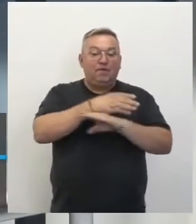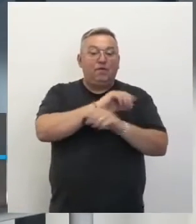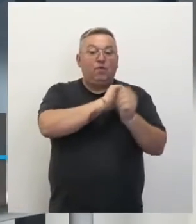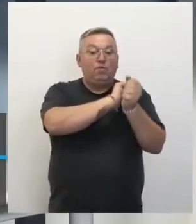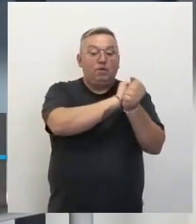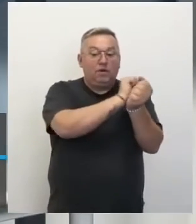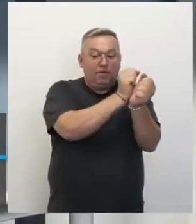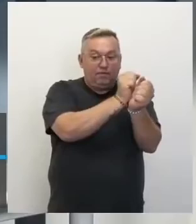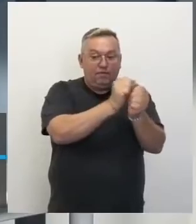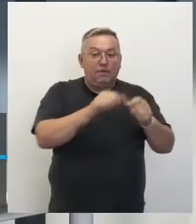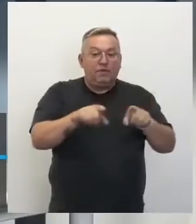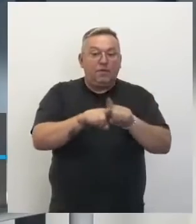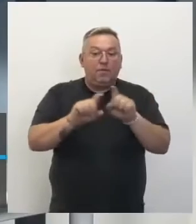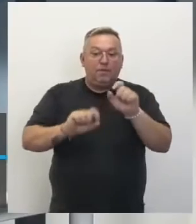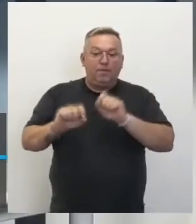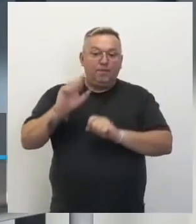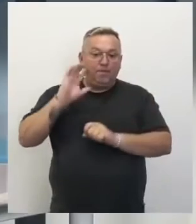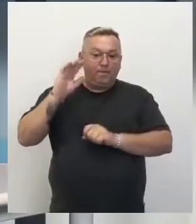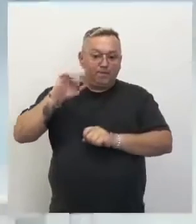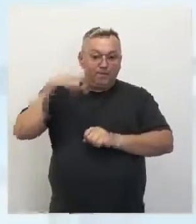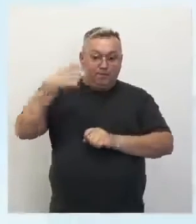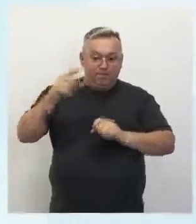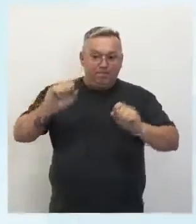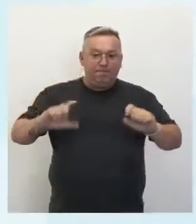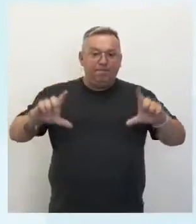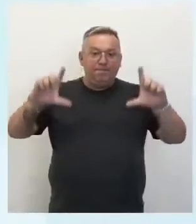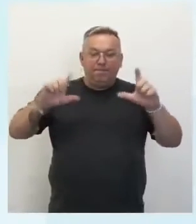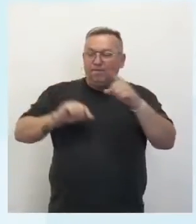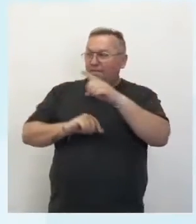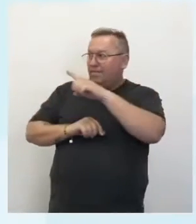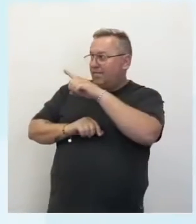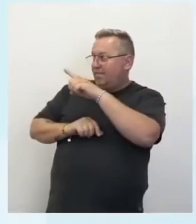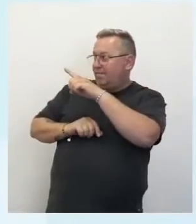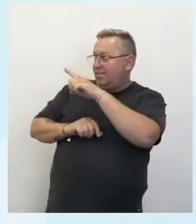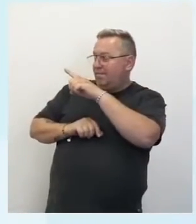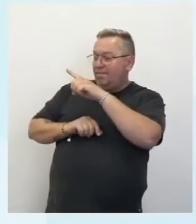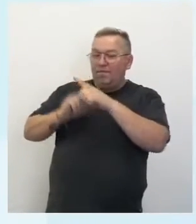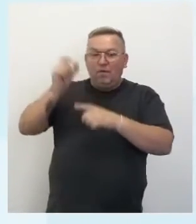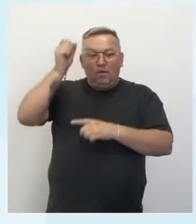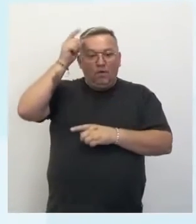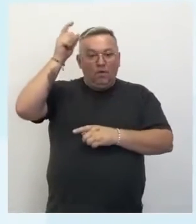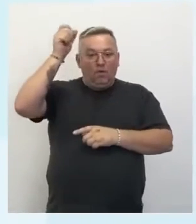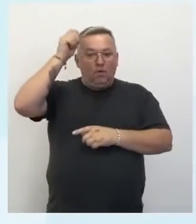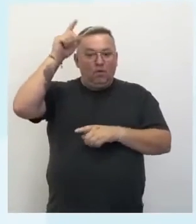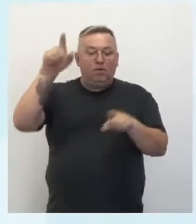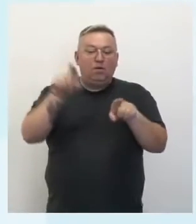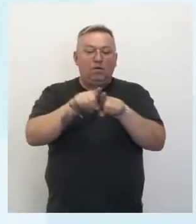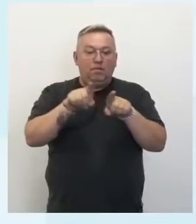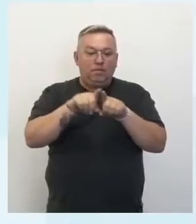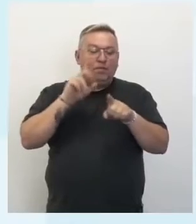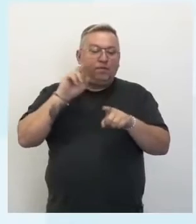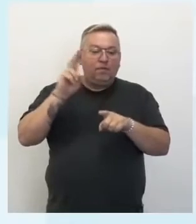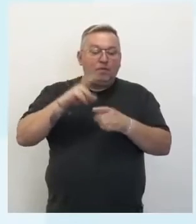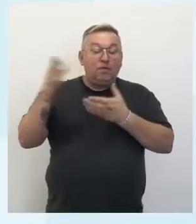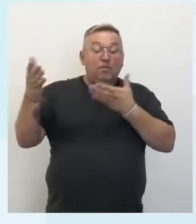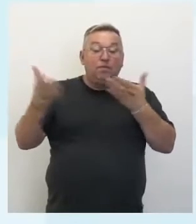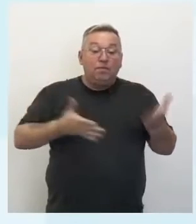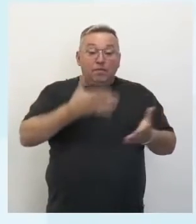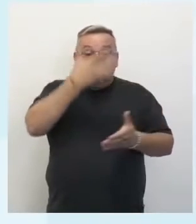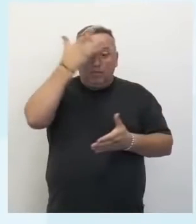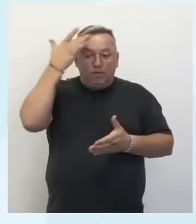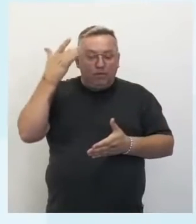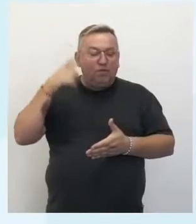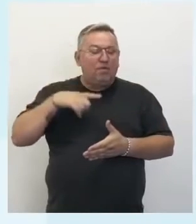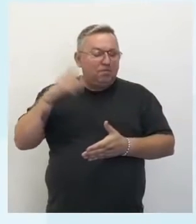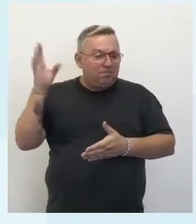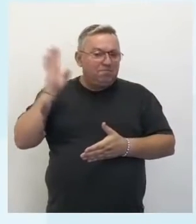tá certo? Na próxima tela, aí a gente vê, né, a cultura negra trazida por essas pessoas, que é muito